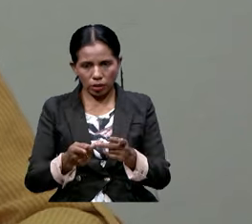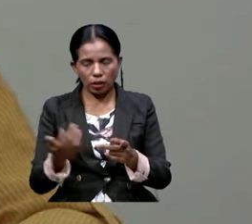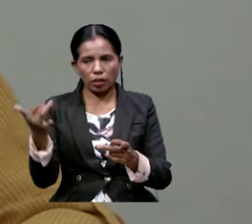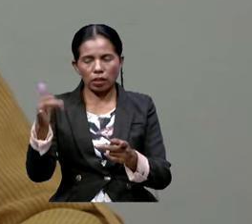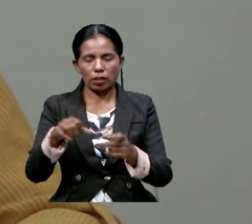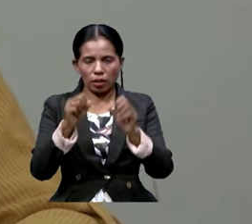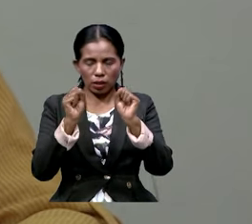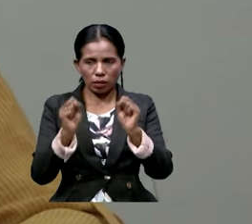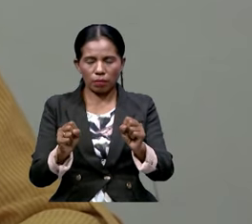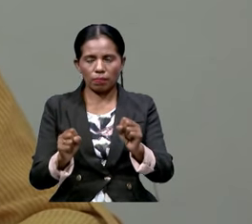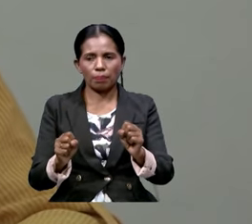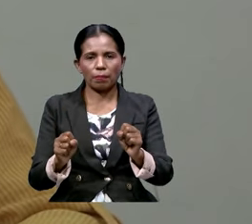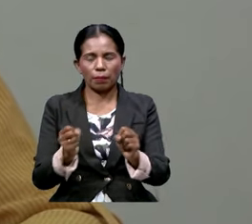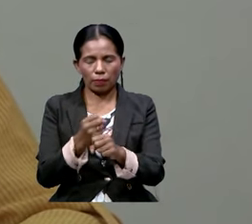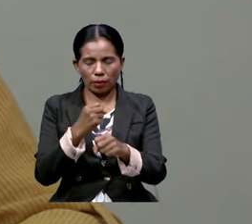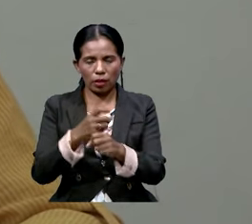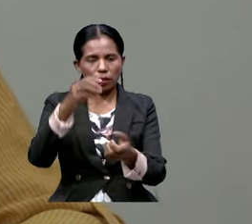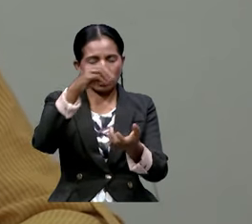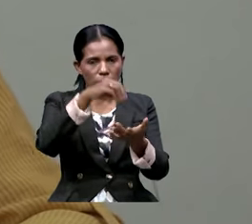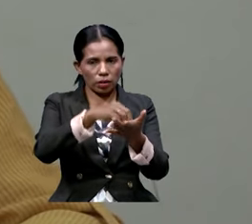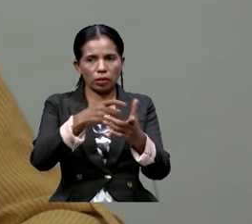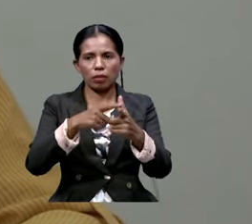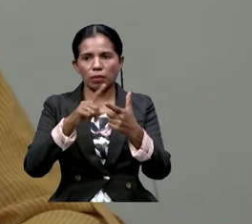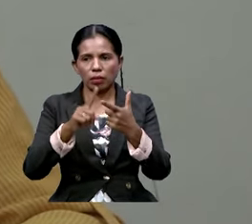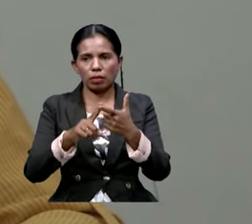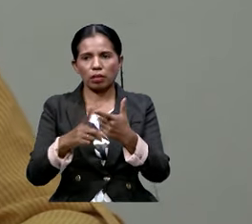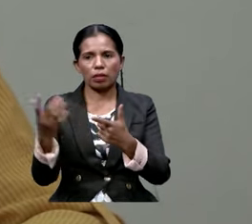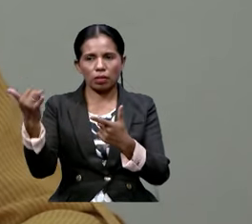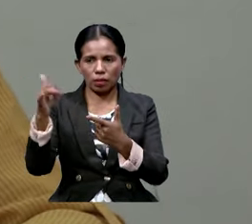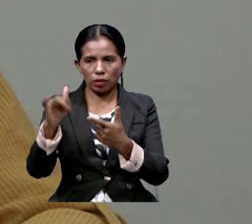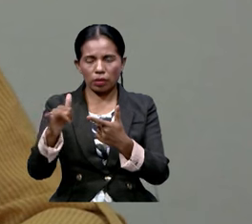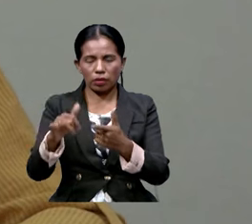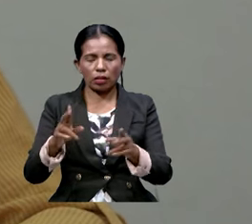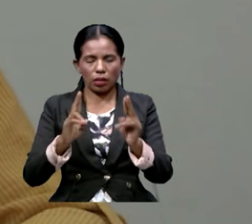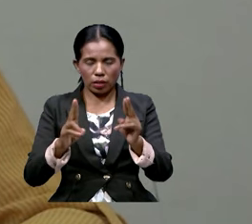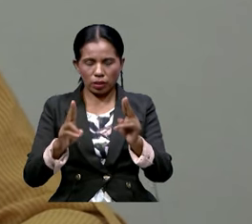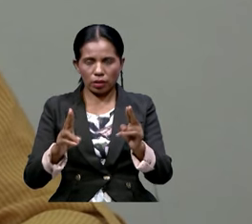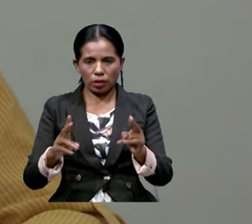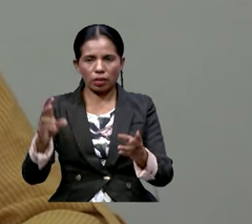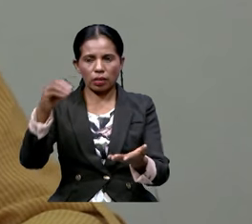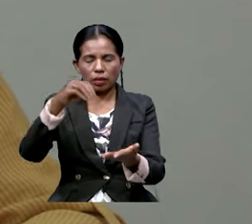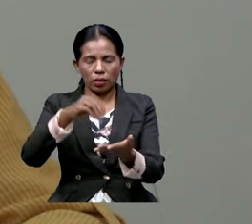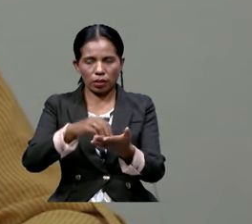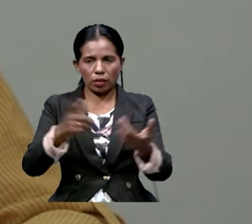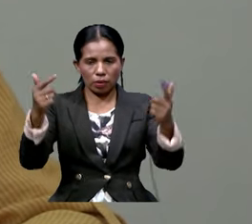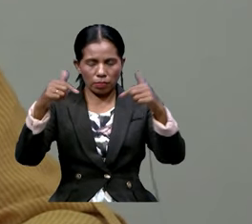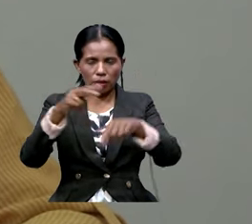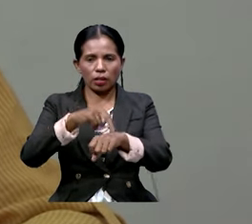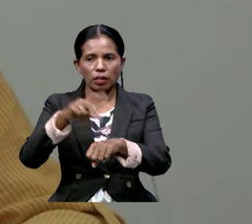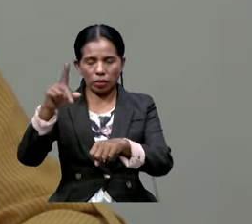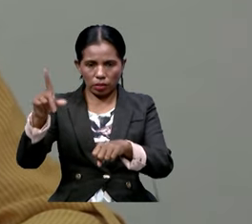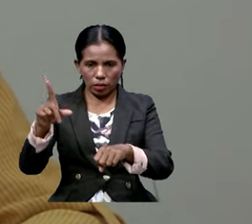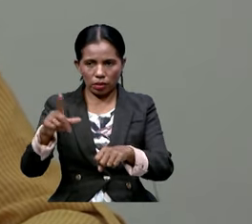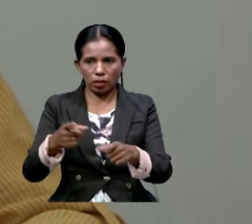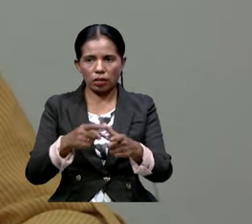Sira nai, halva colocação e depois. Sei urgentemente encaminhar para a Marinha Nacional,